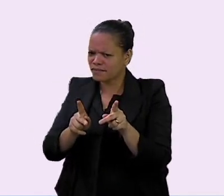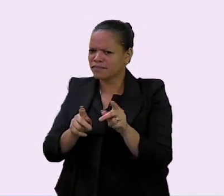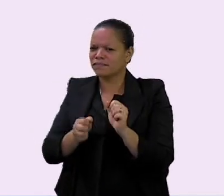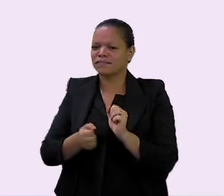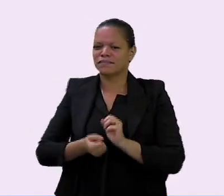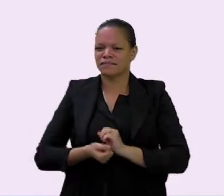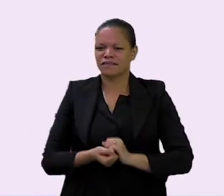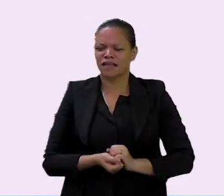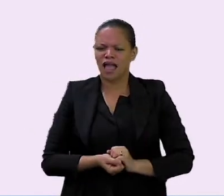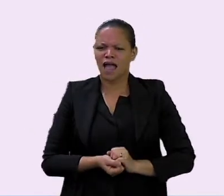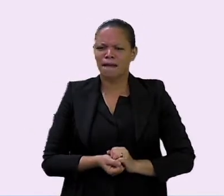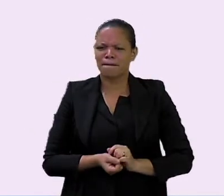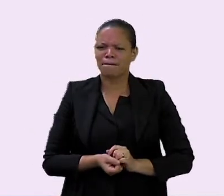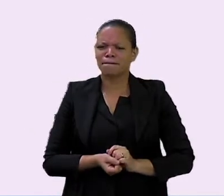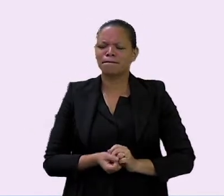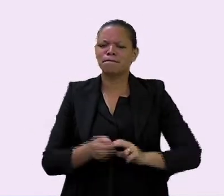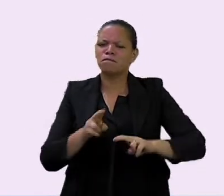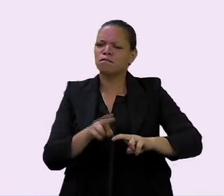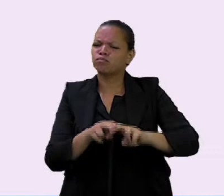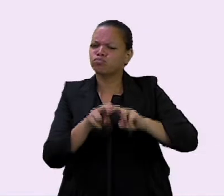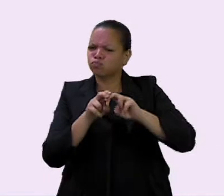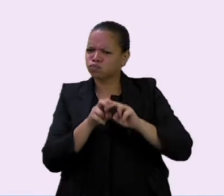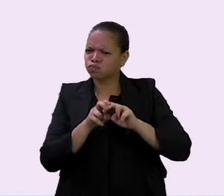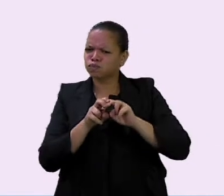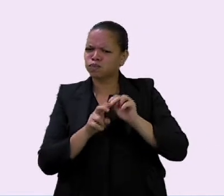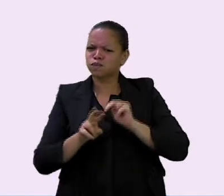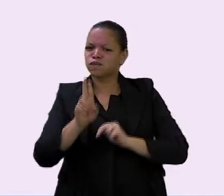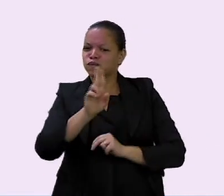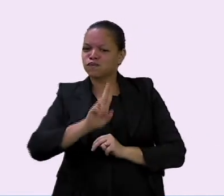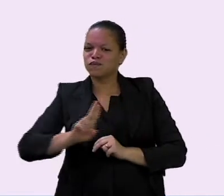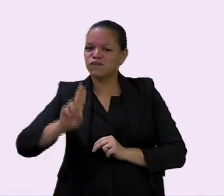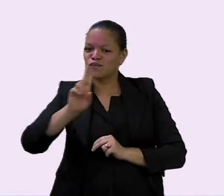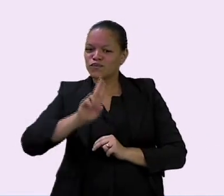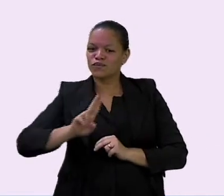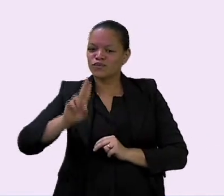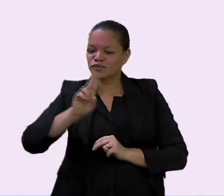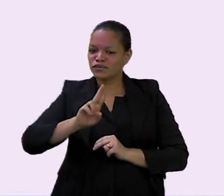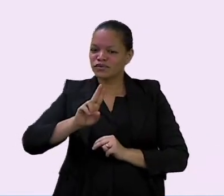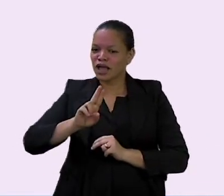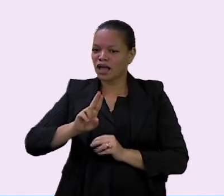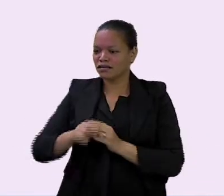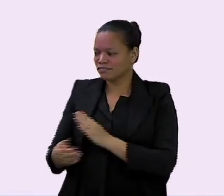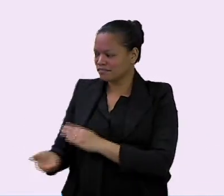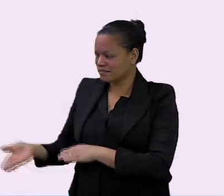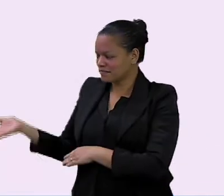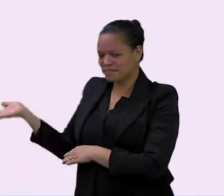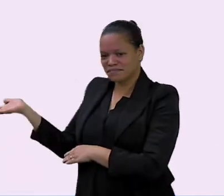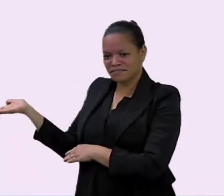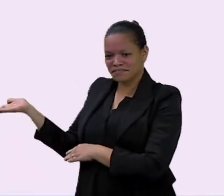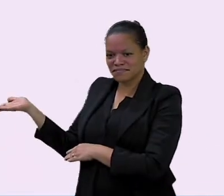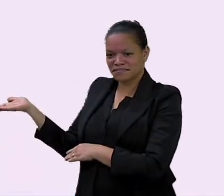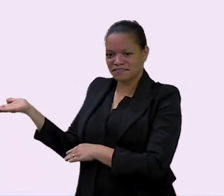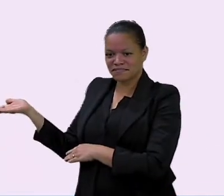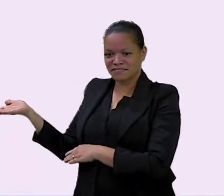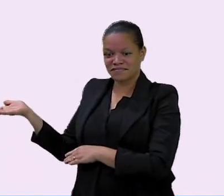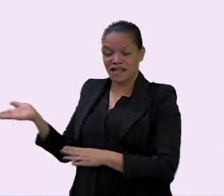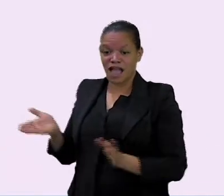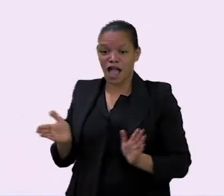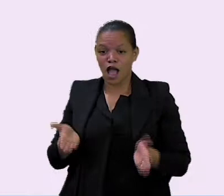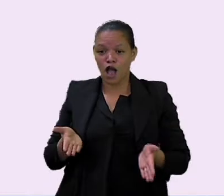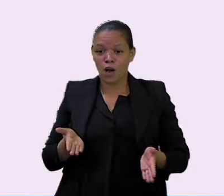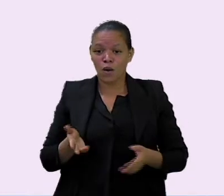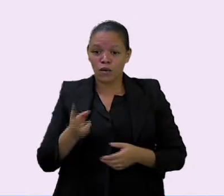duas partes. Por isso eu utilizo esse denominador, porque eu fiquei com duas partes.